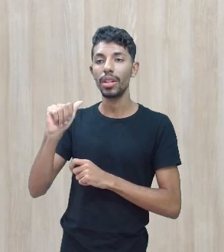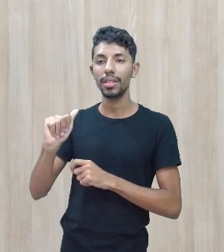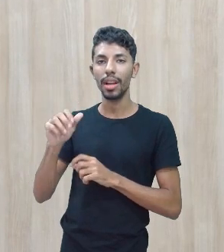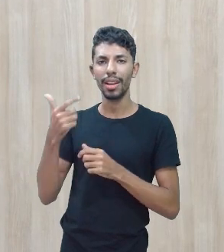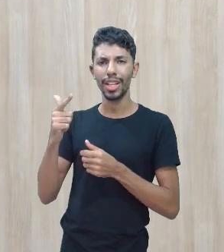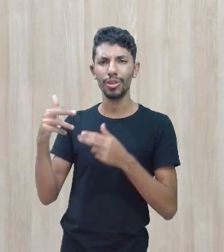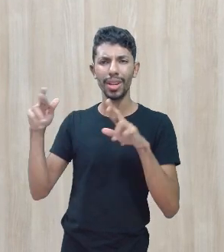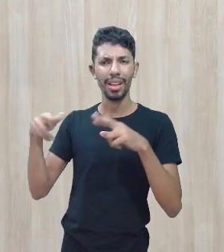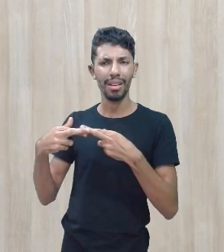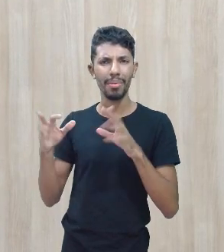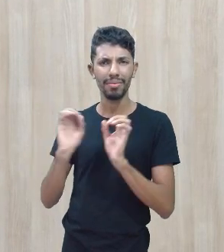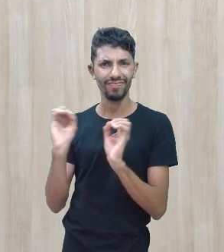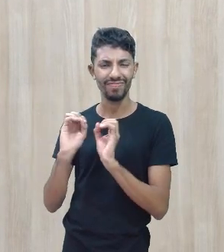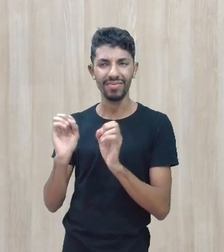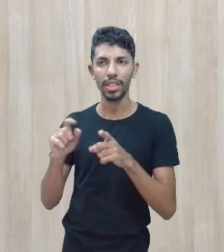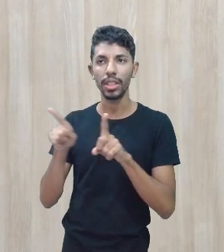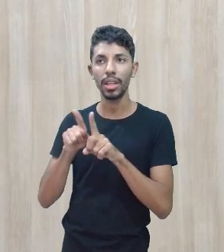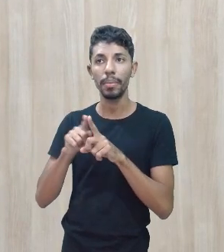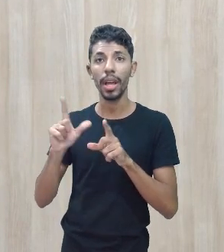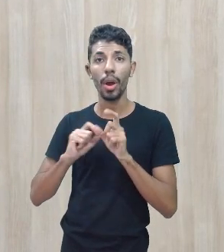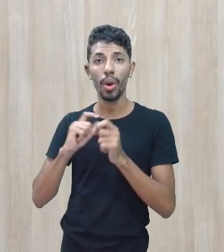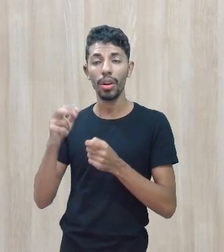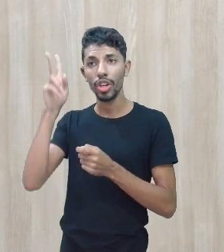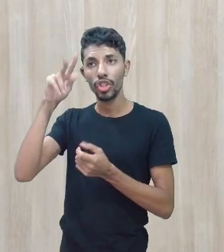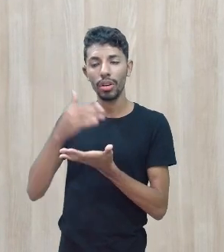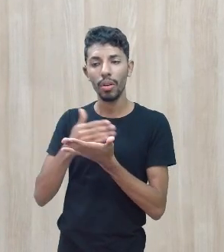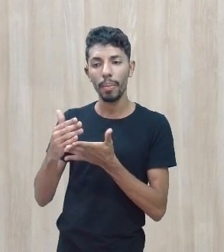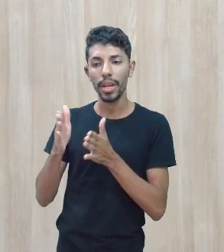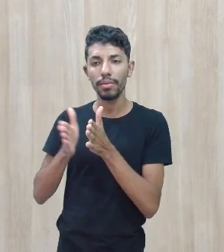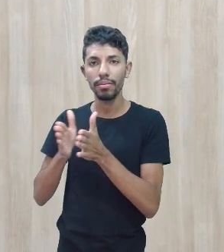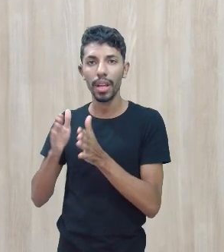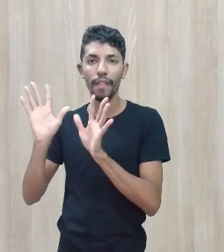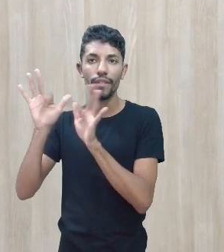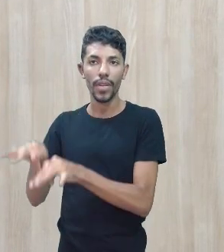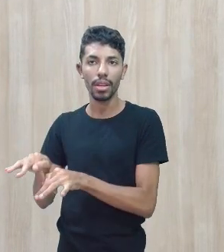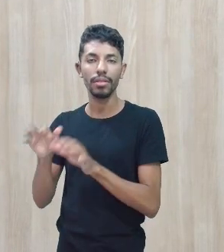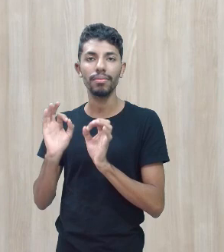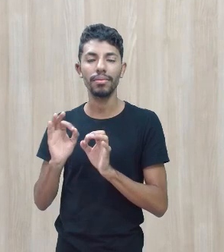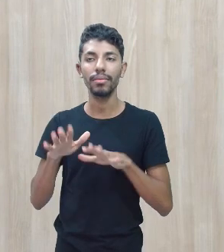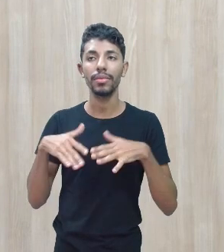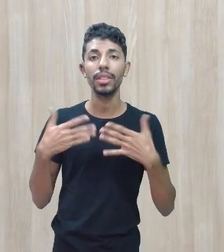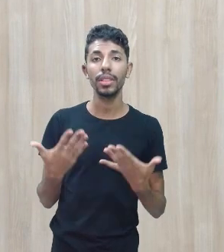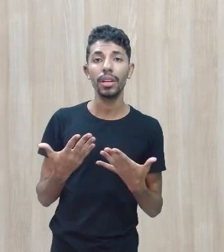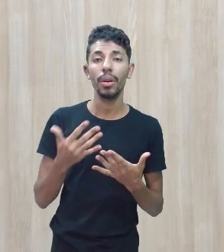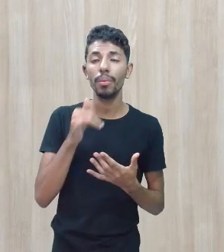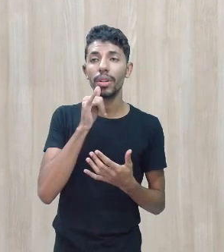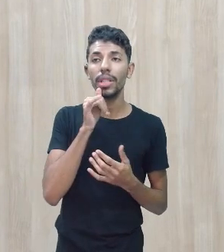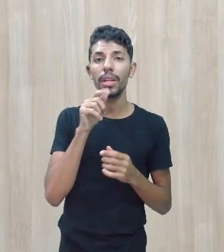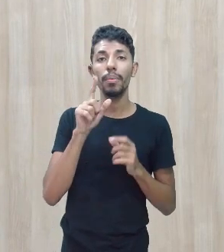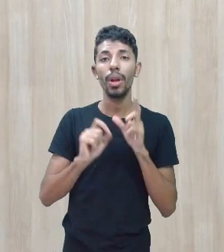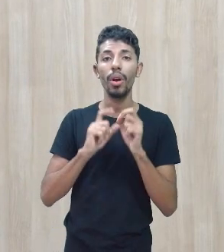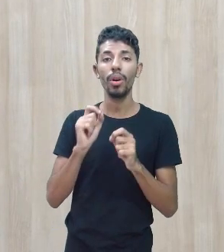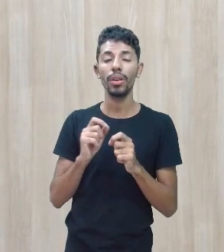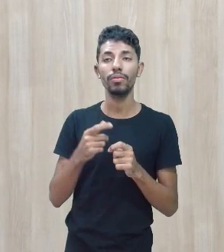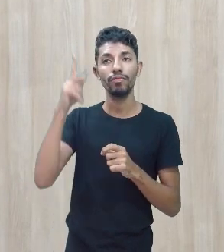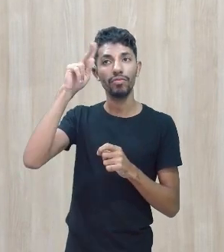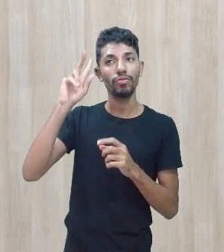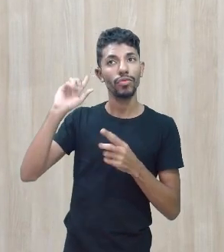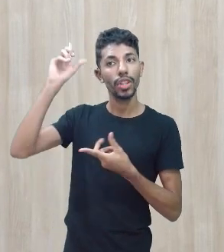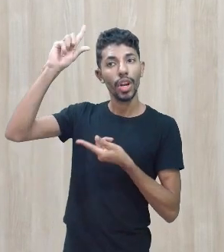Como o conto é curto, isso é meio que possível ser gerenciado, de uma história curta também ter